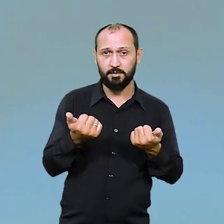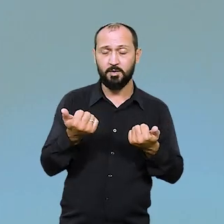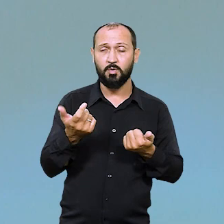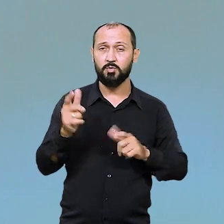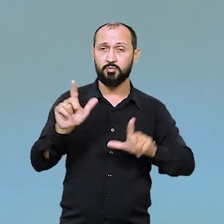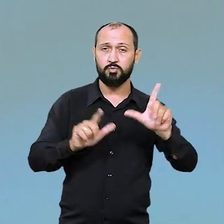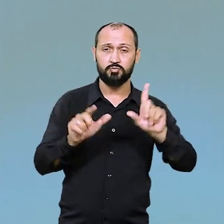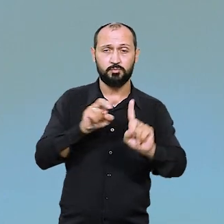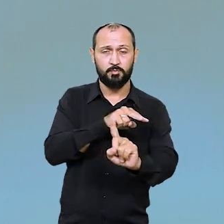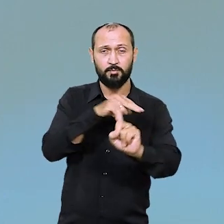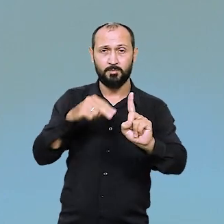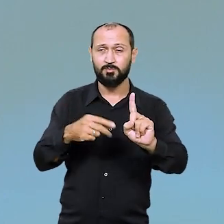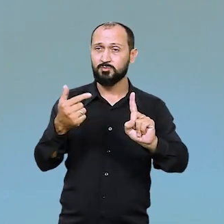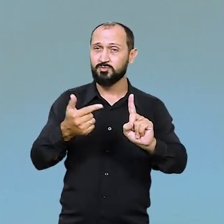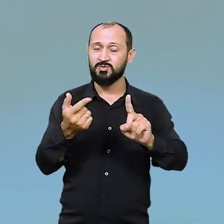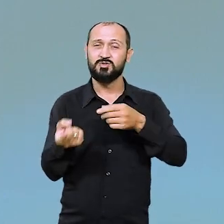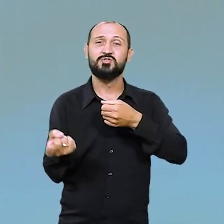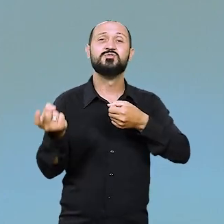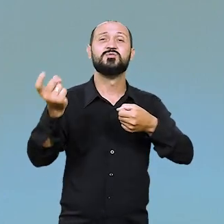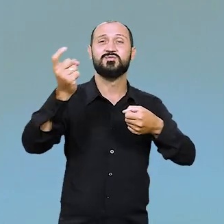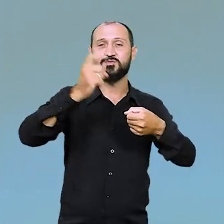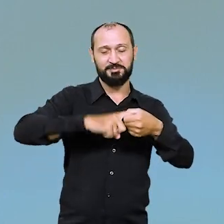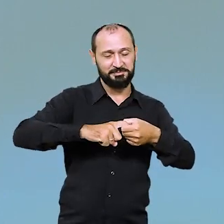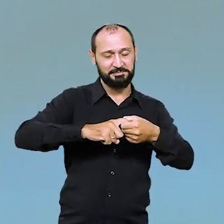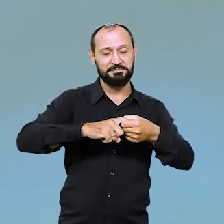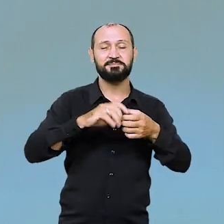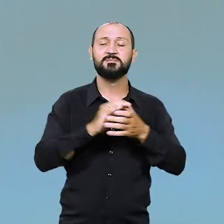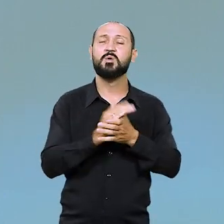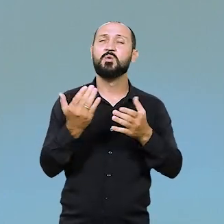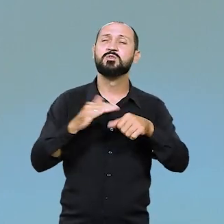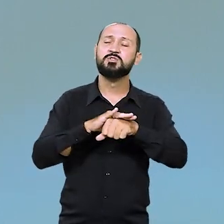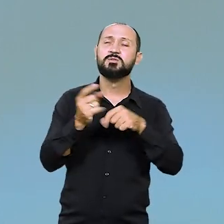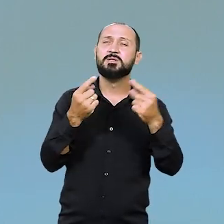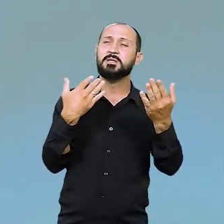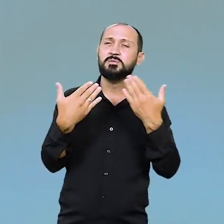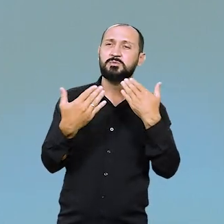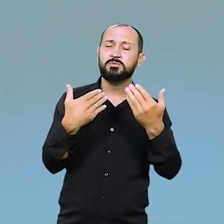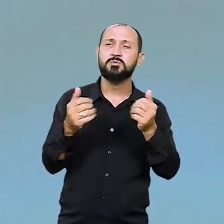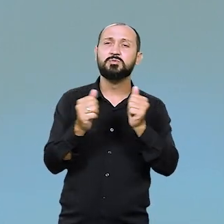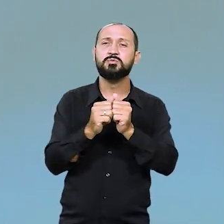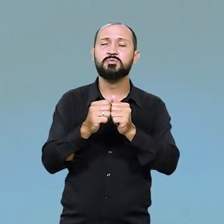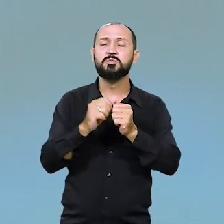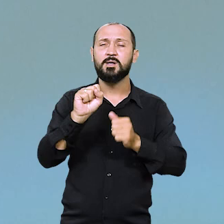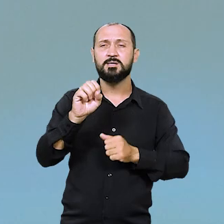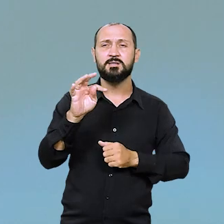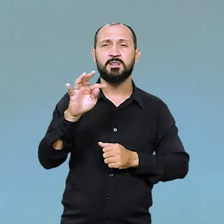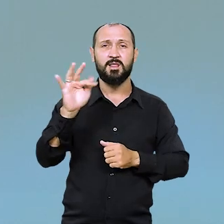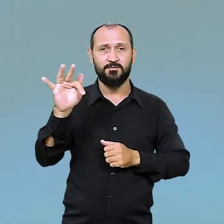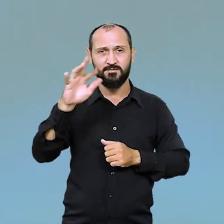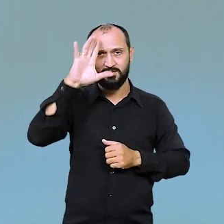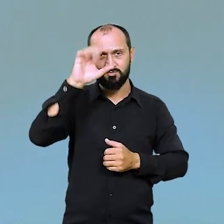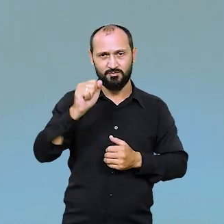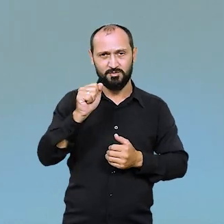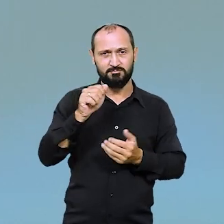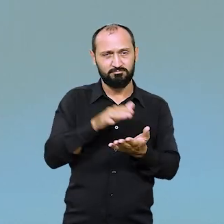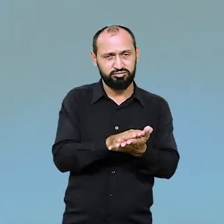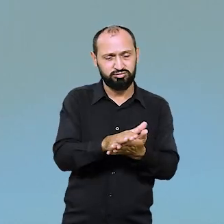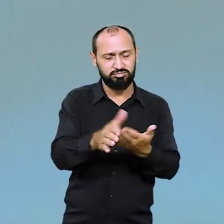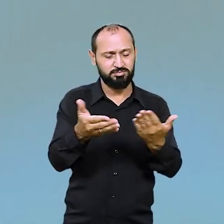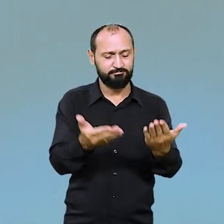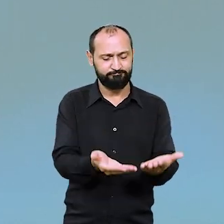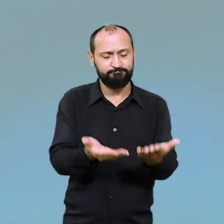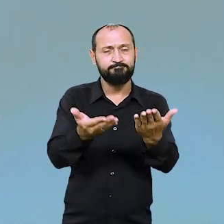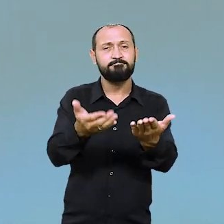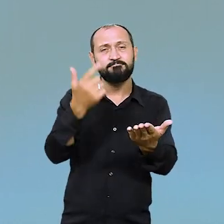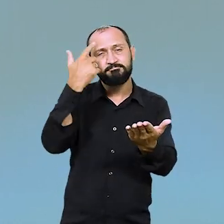Muito bem, a gente volta com o nosso segundo e último bloco do Ponto de Vista, e hoje a gente está discutindo uma decisão do Supremo Tribunal Federal